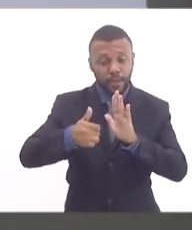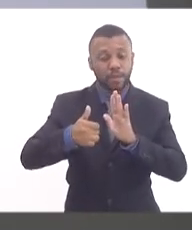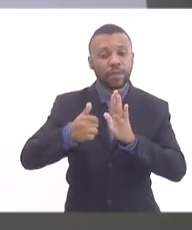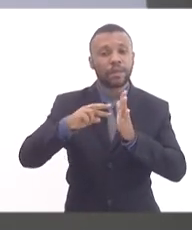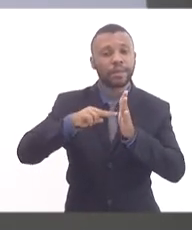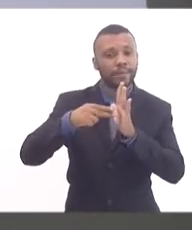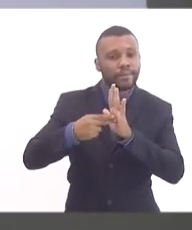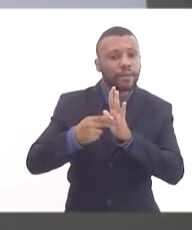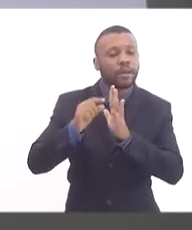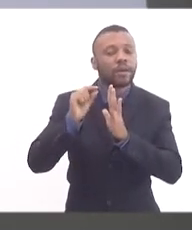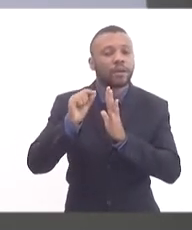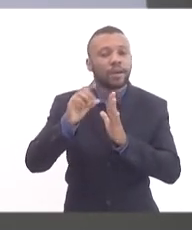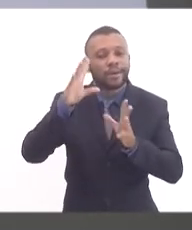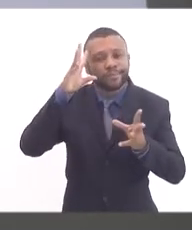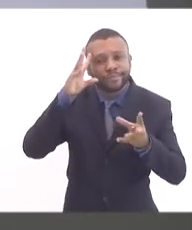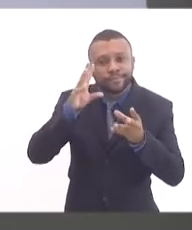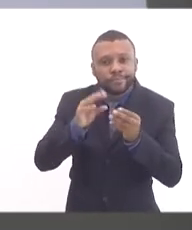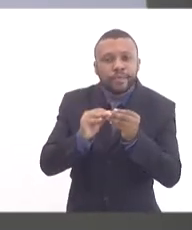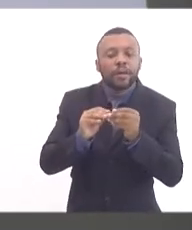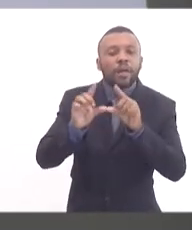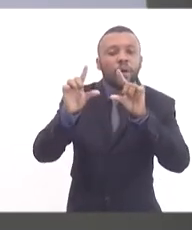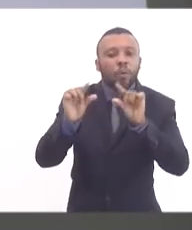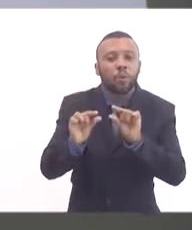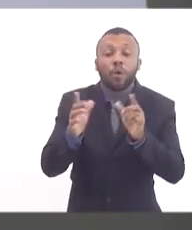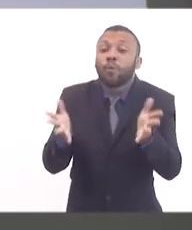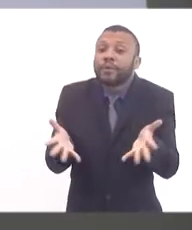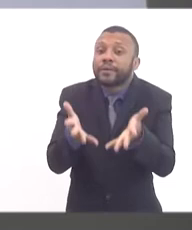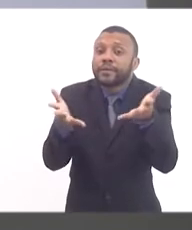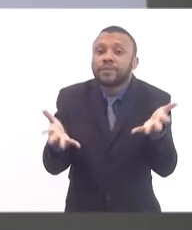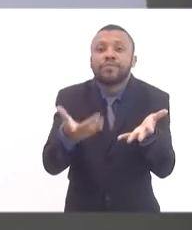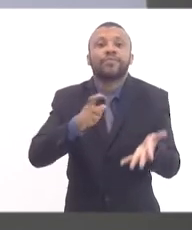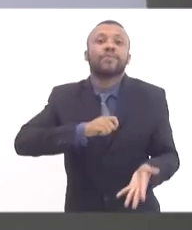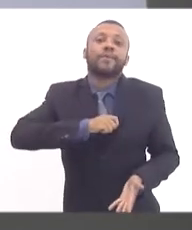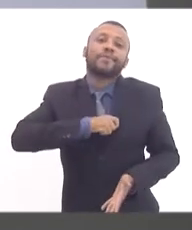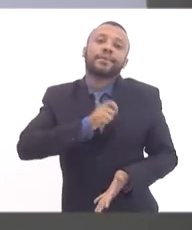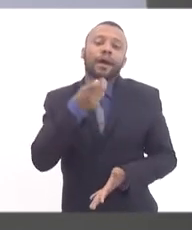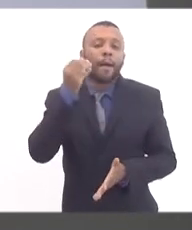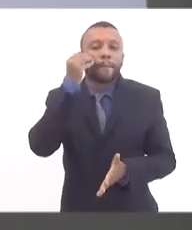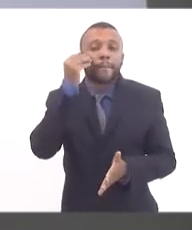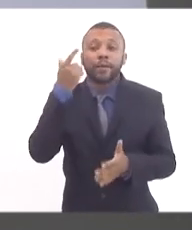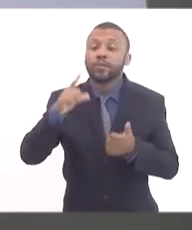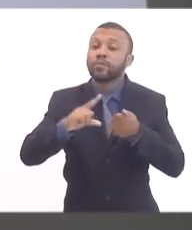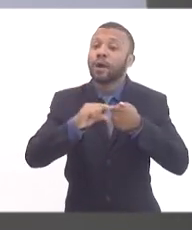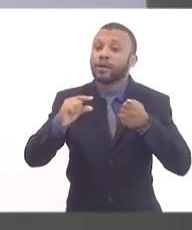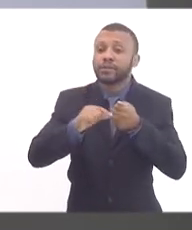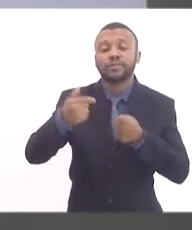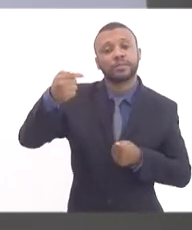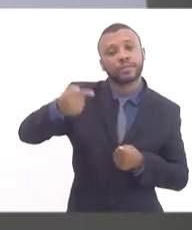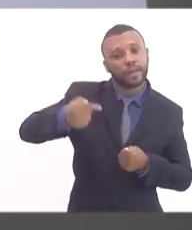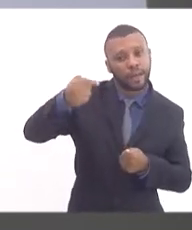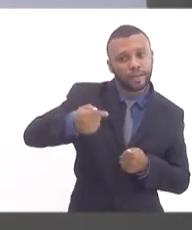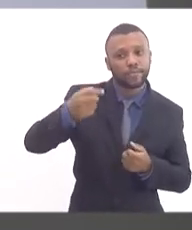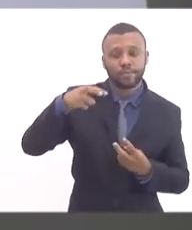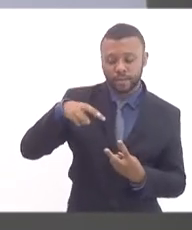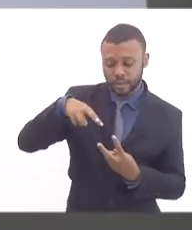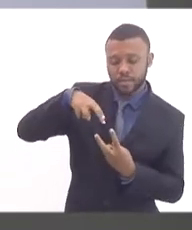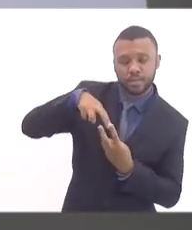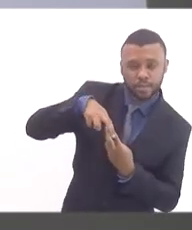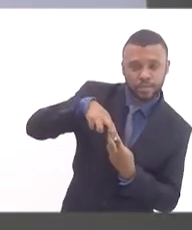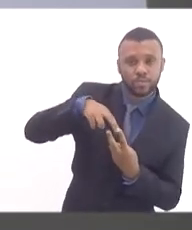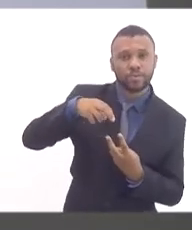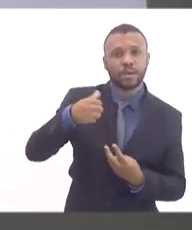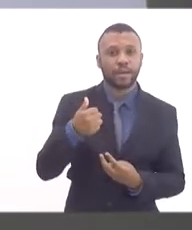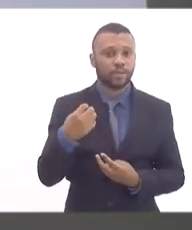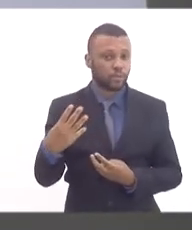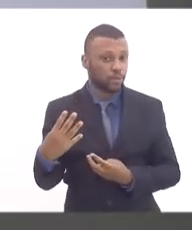a indústria plástica o incentivo fiscal previsto no artigo 7º inciso 14